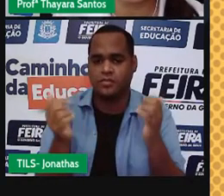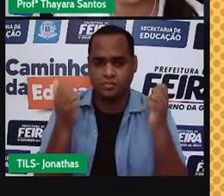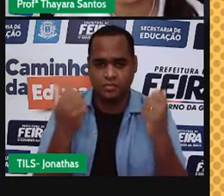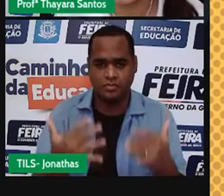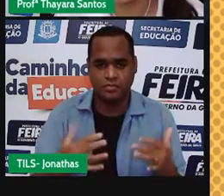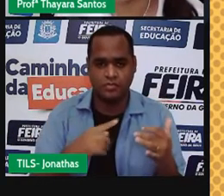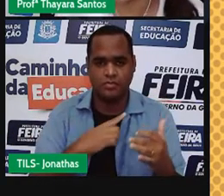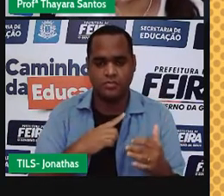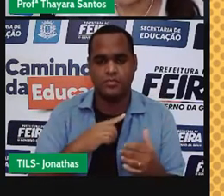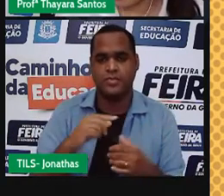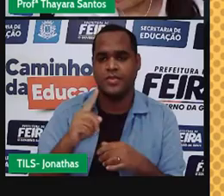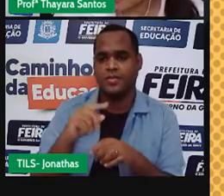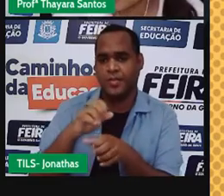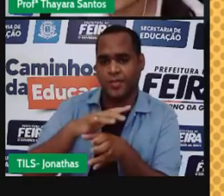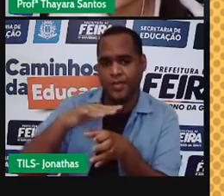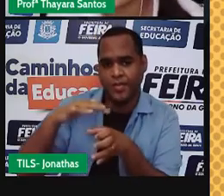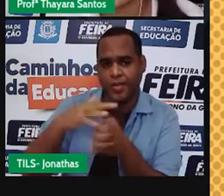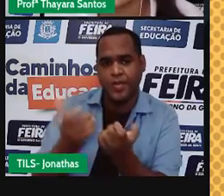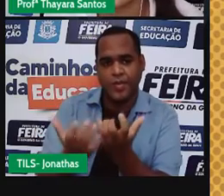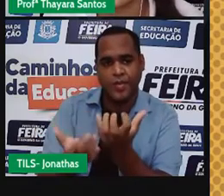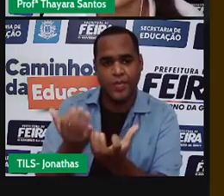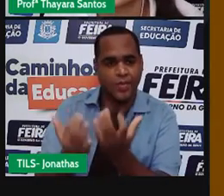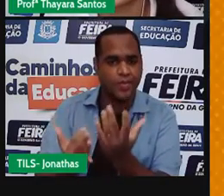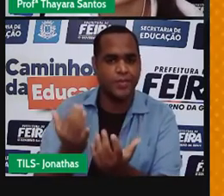e o ponto de ebulição aqui